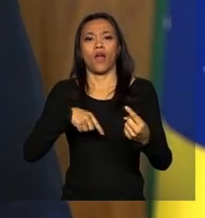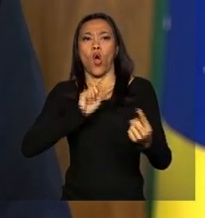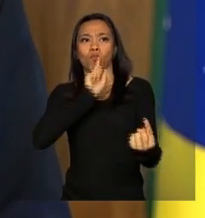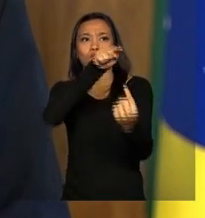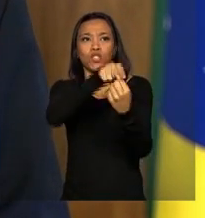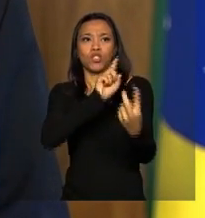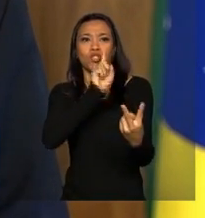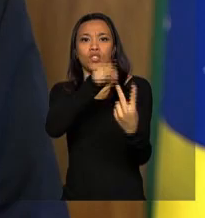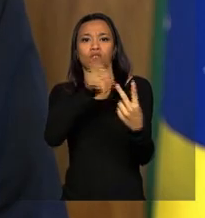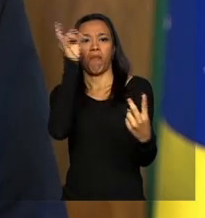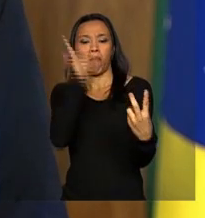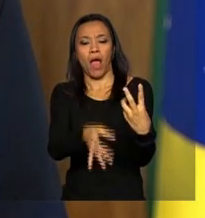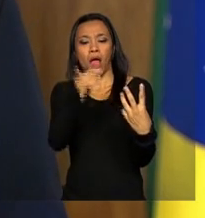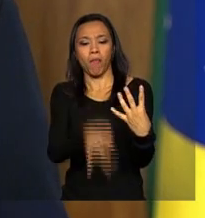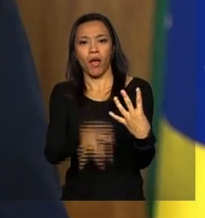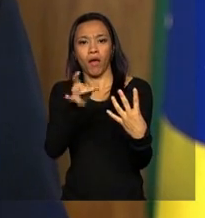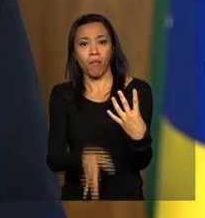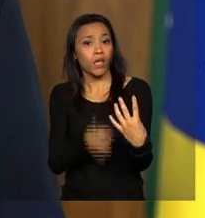longo prazo